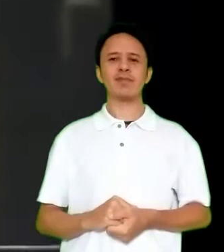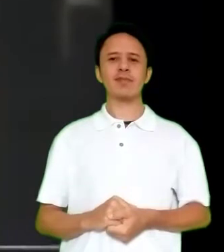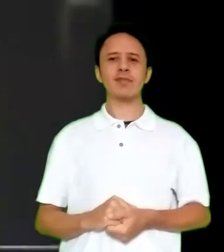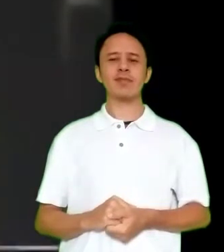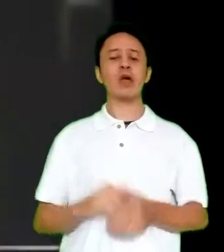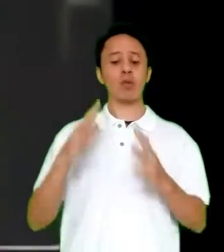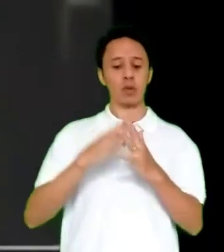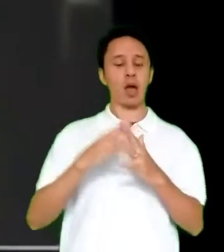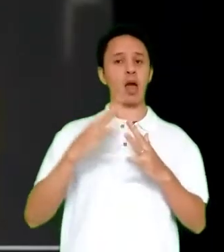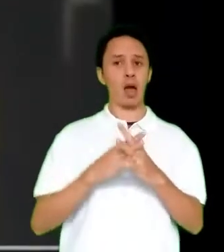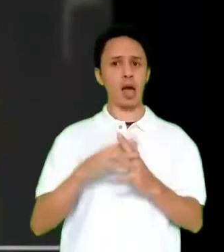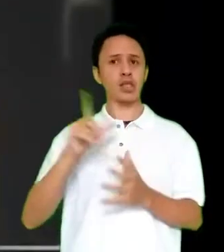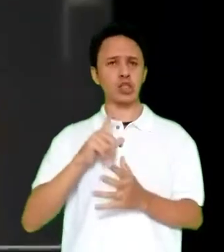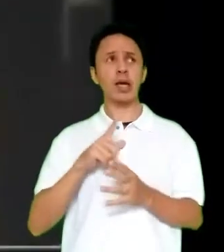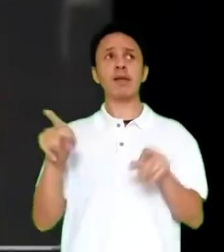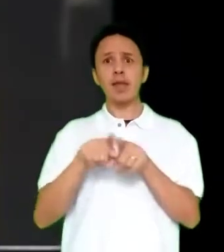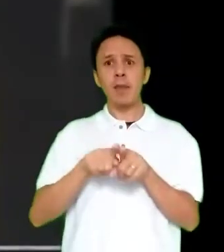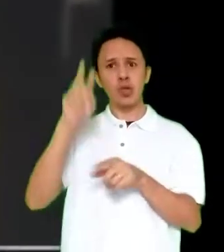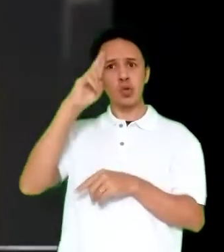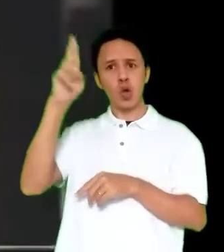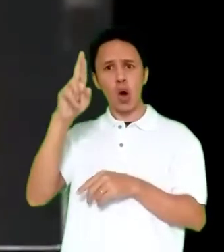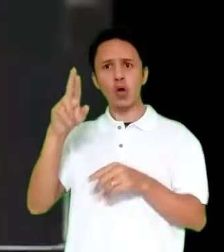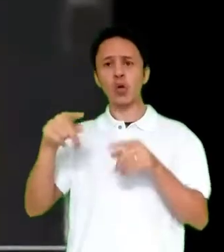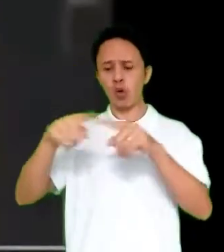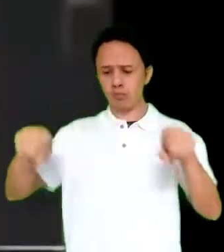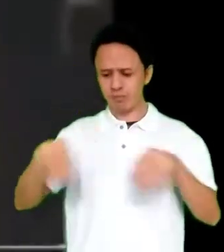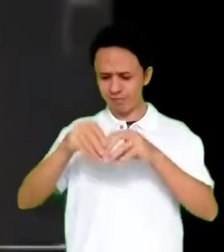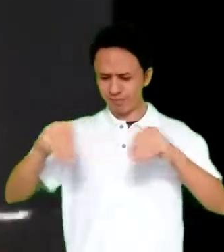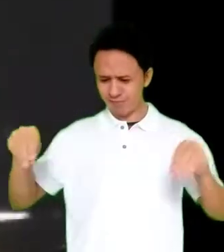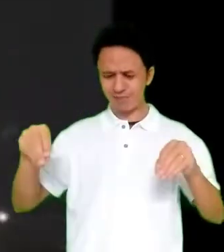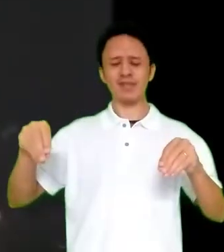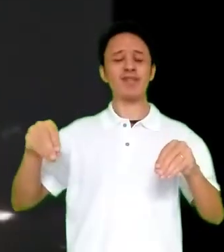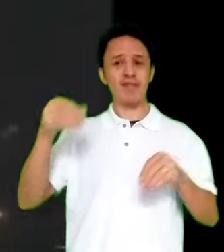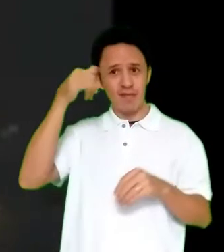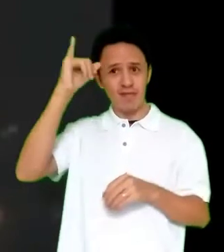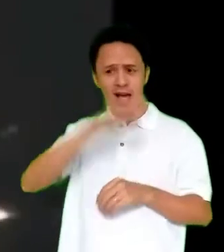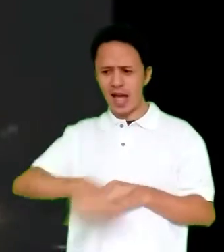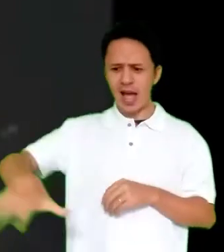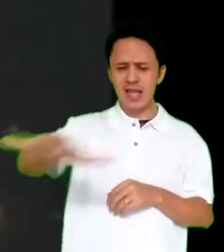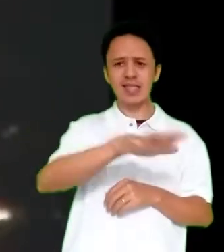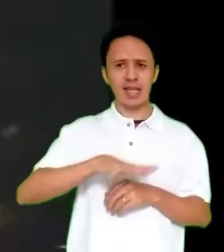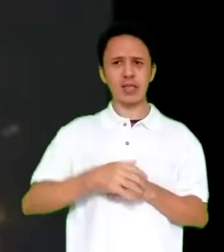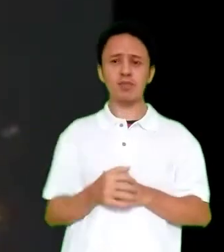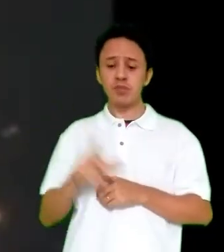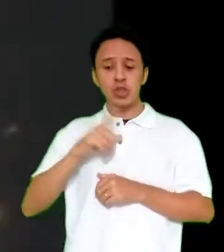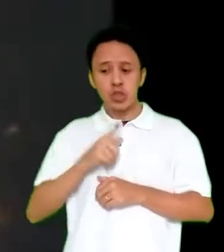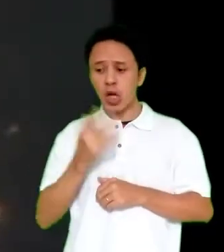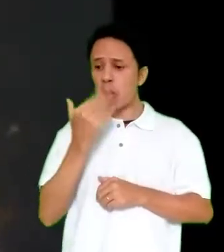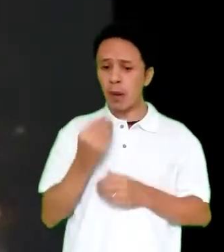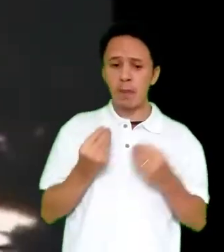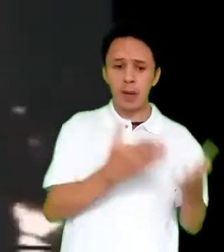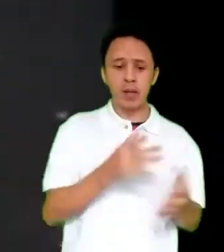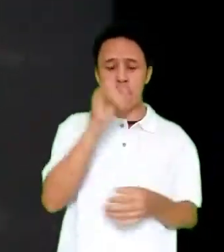Além do seu tear, o mestre tecelão era proprietário de uma fazenda de 1 a 6 hectares, com alimento para os porcos, aves e algumas